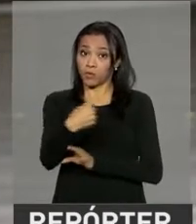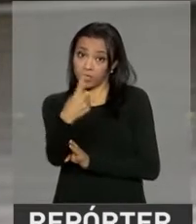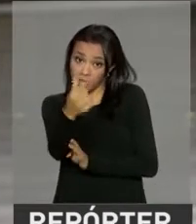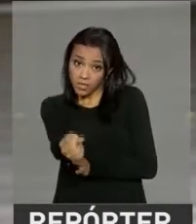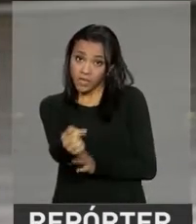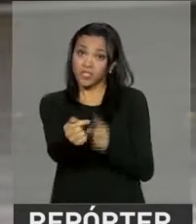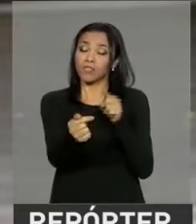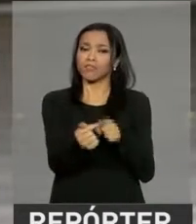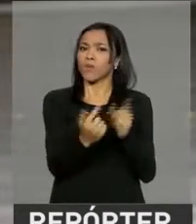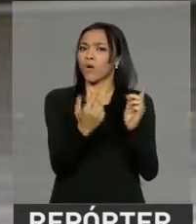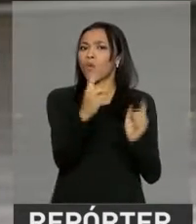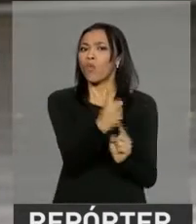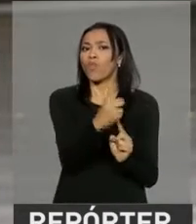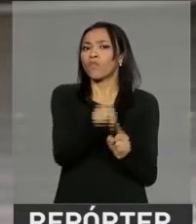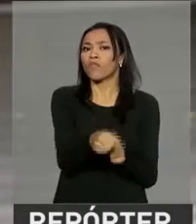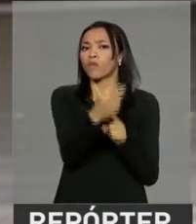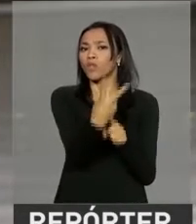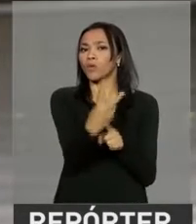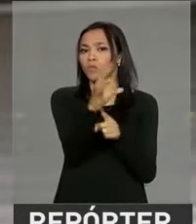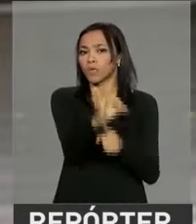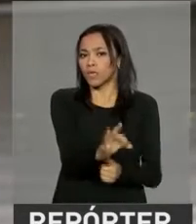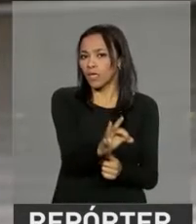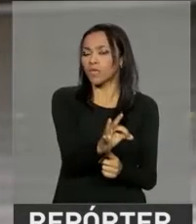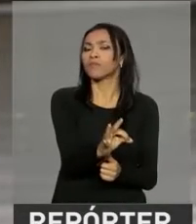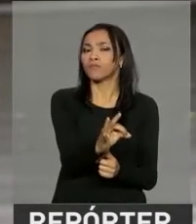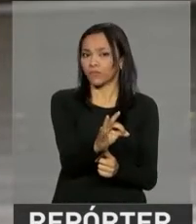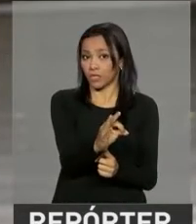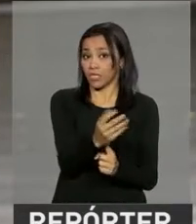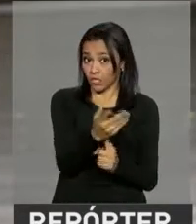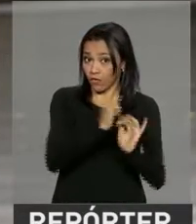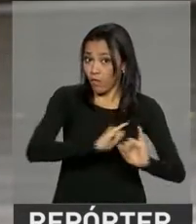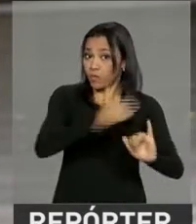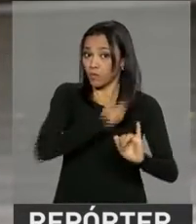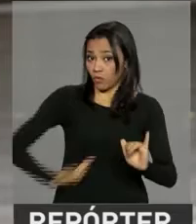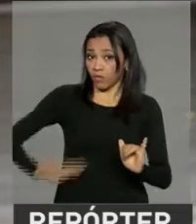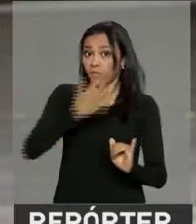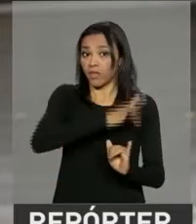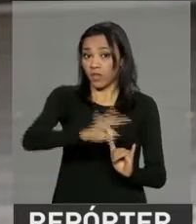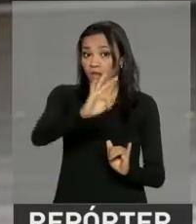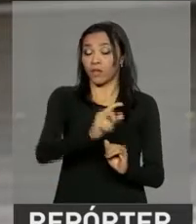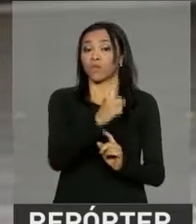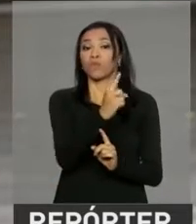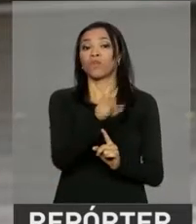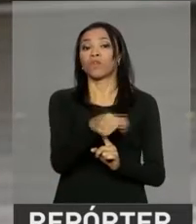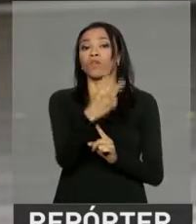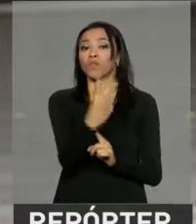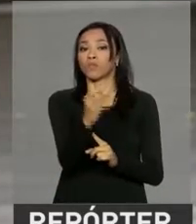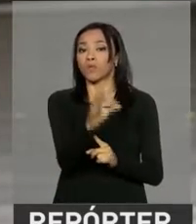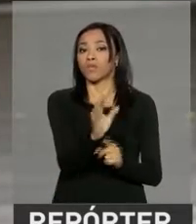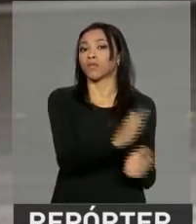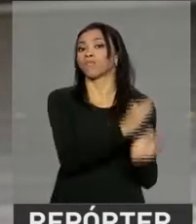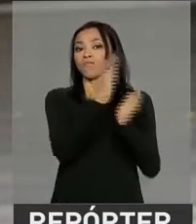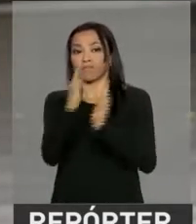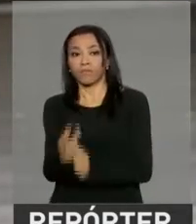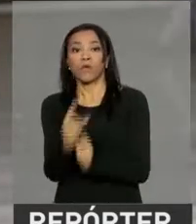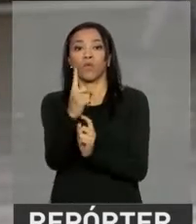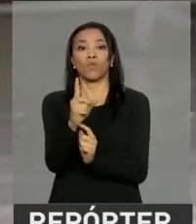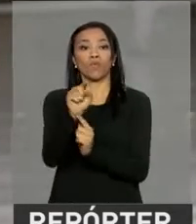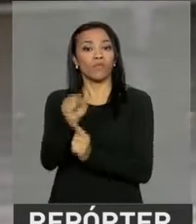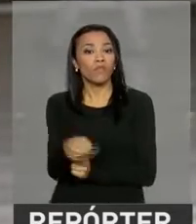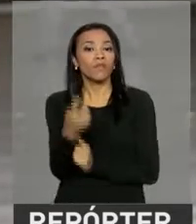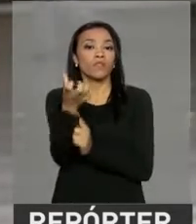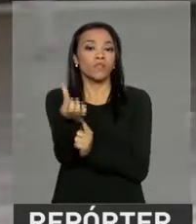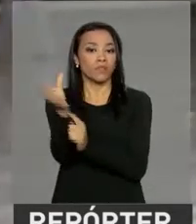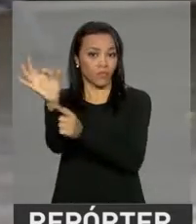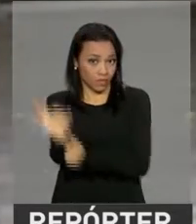passou de 1,2 por cento a projeção do governo federal passou de 1,2 por cento para 1,6 por